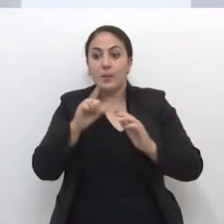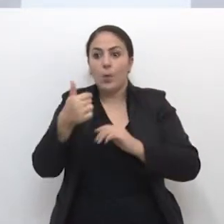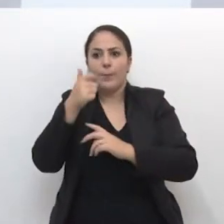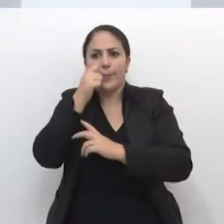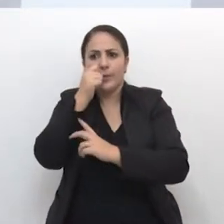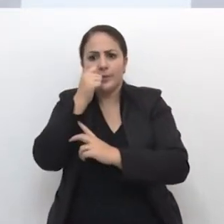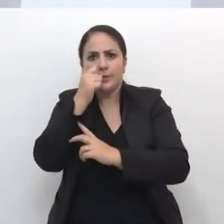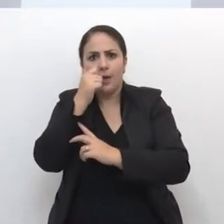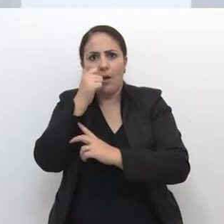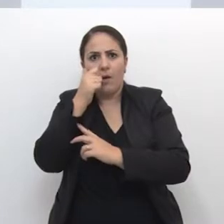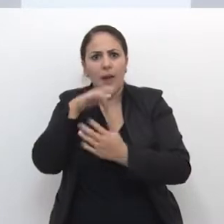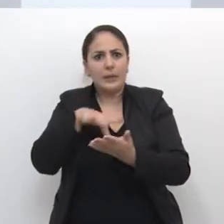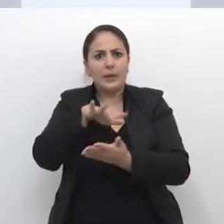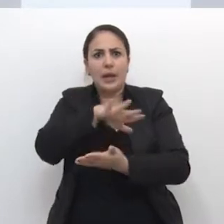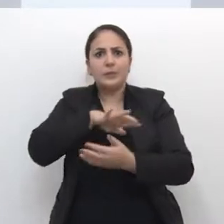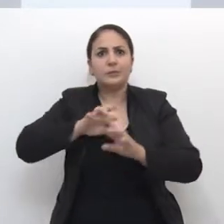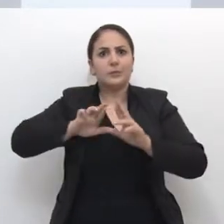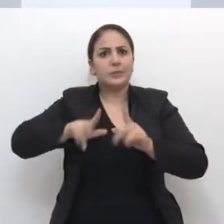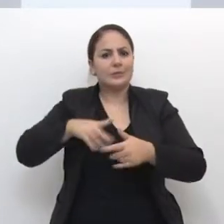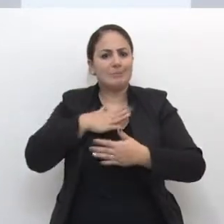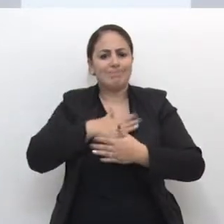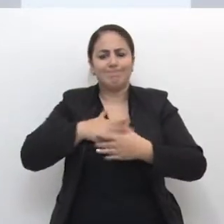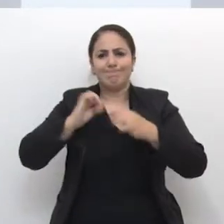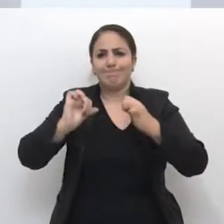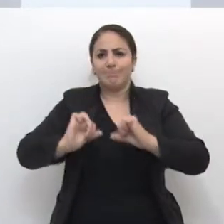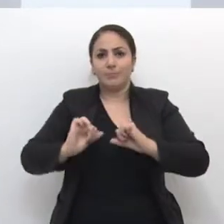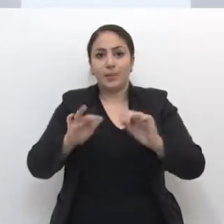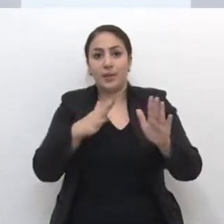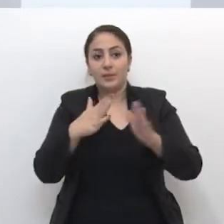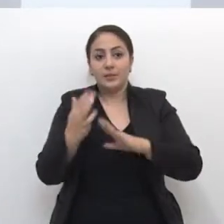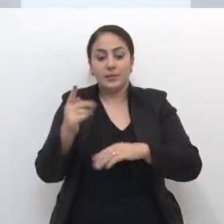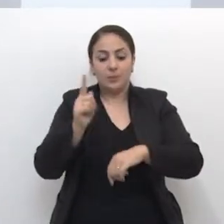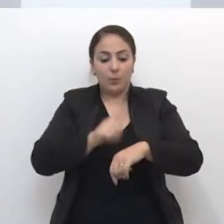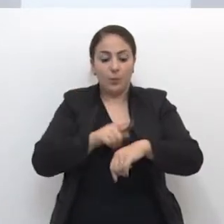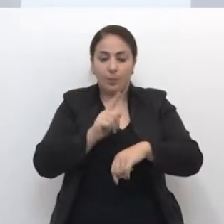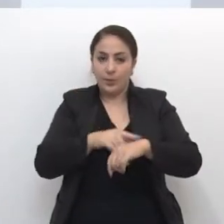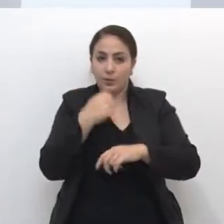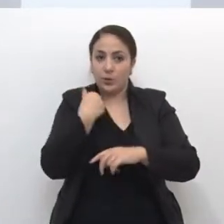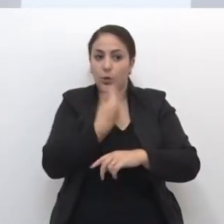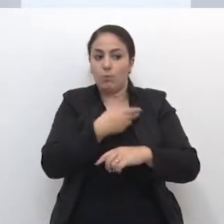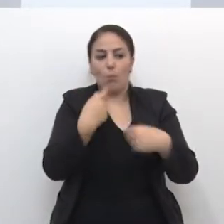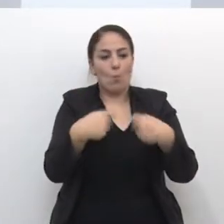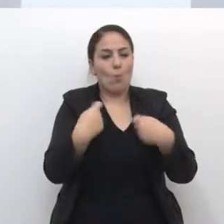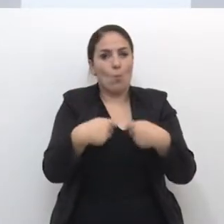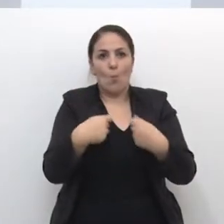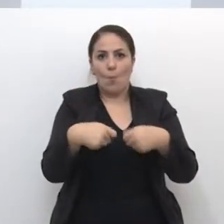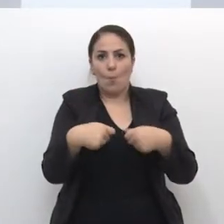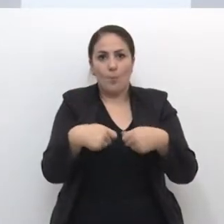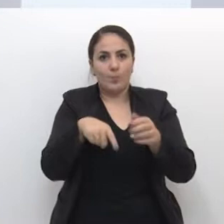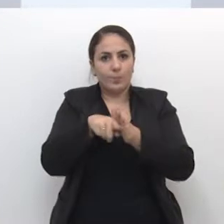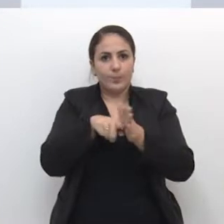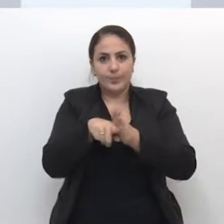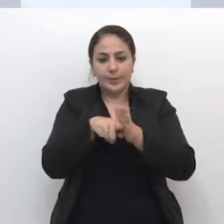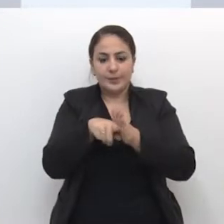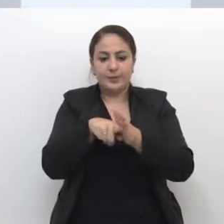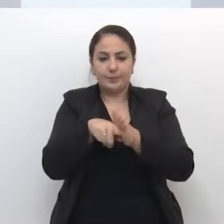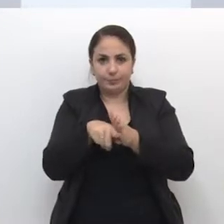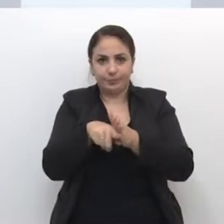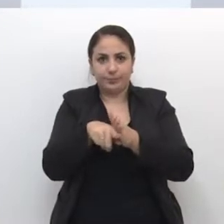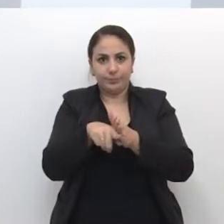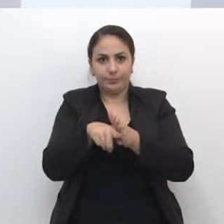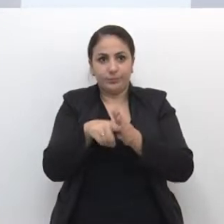acabou se tornando outra e extremamente desagradável. Muitas vezes, nesse momento de situação, a gente não precisa pesquisar